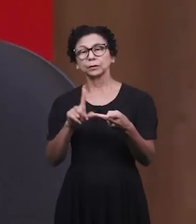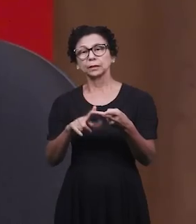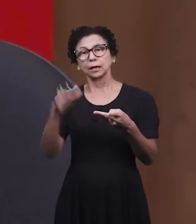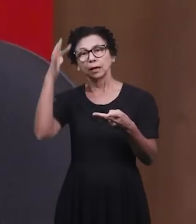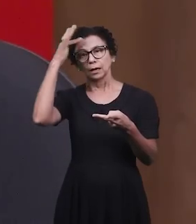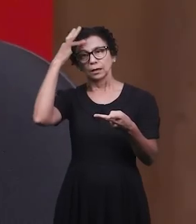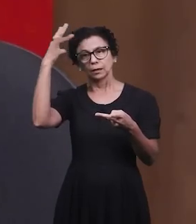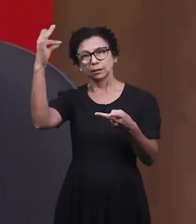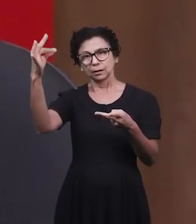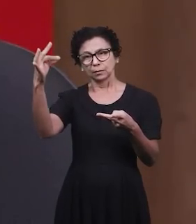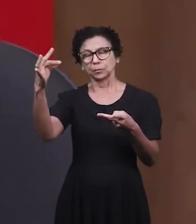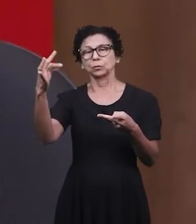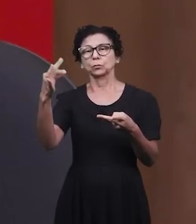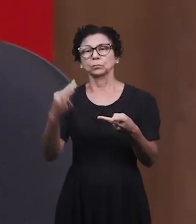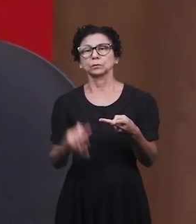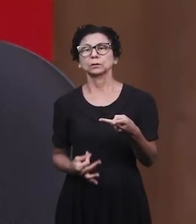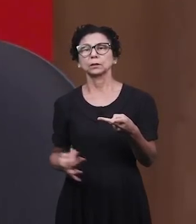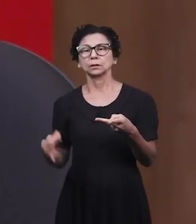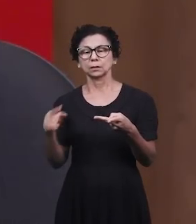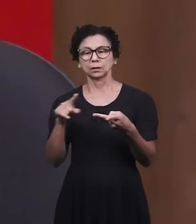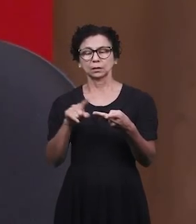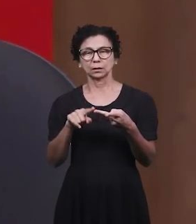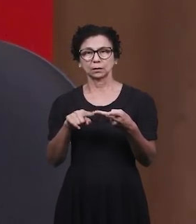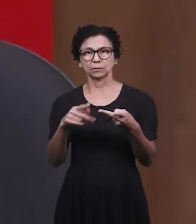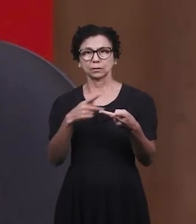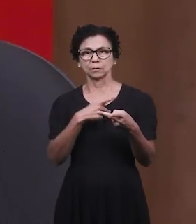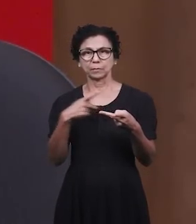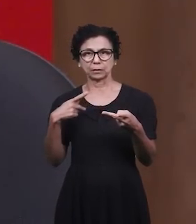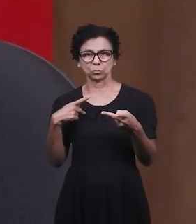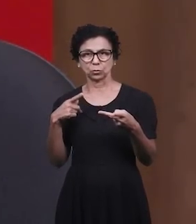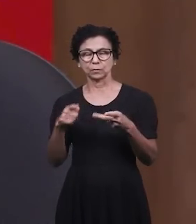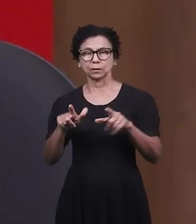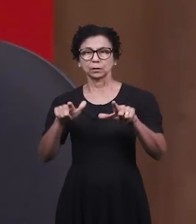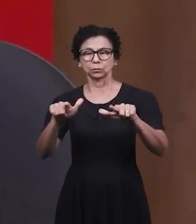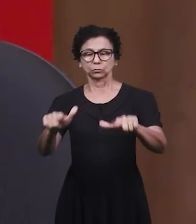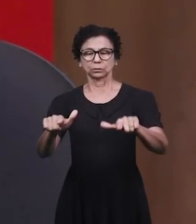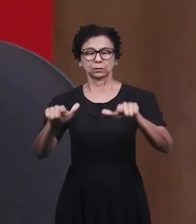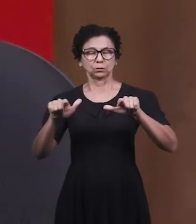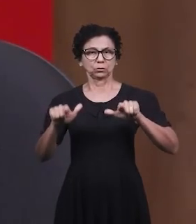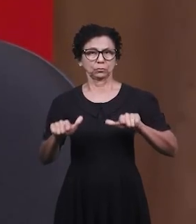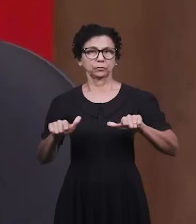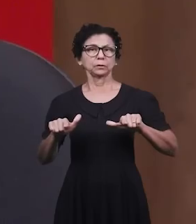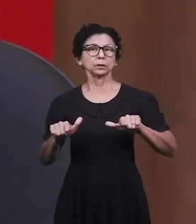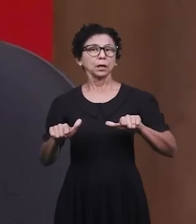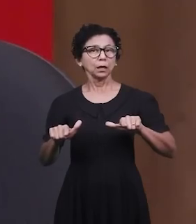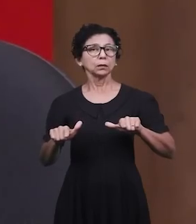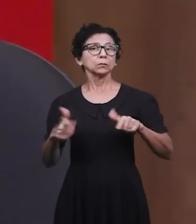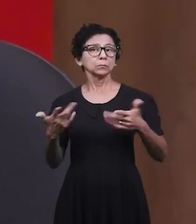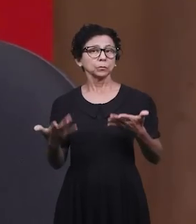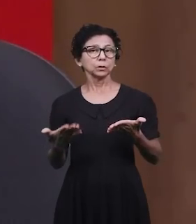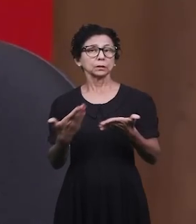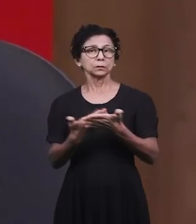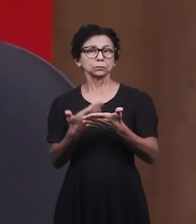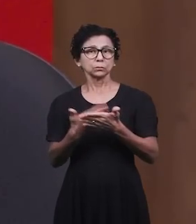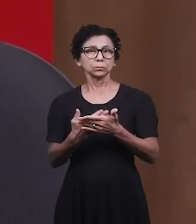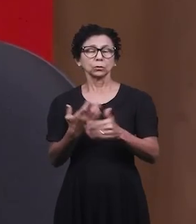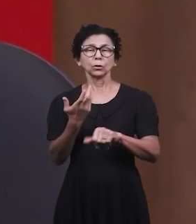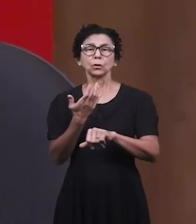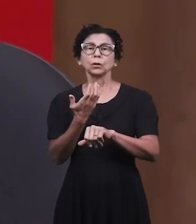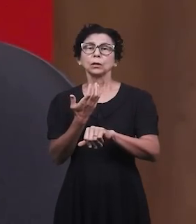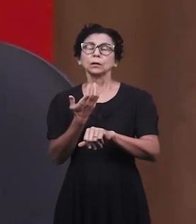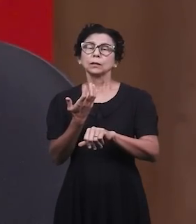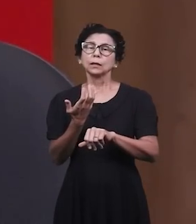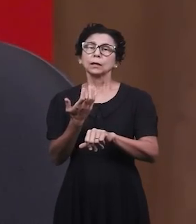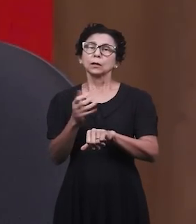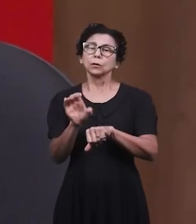Quando você é pastor de uma forma acadêmica, você tem um título, porque você fez um curso, ninguém vai tirar aquilo de